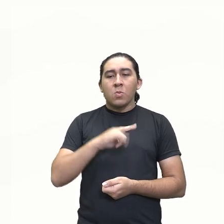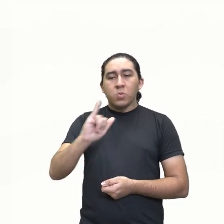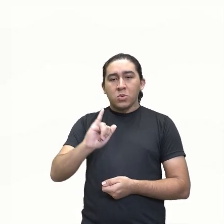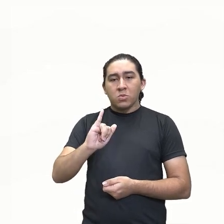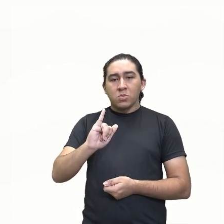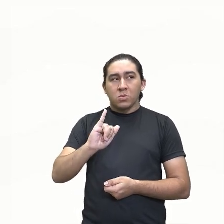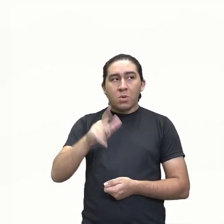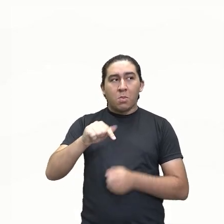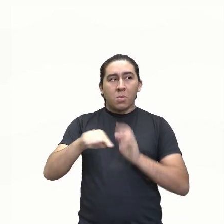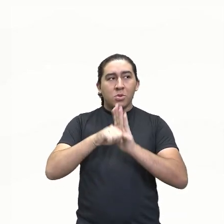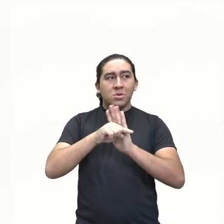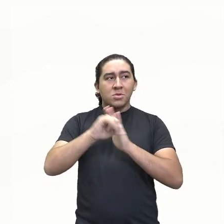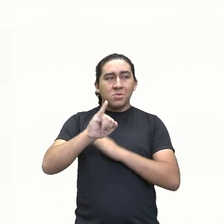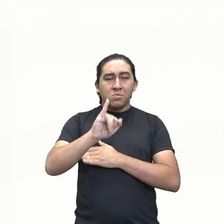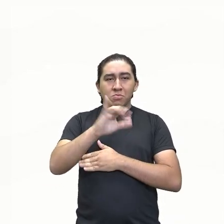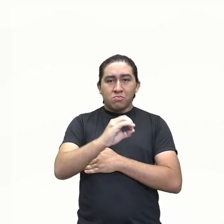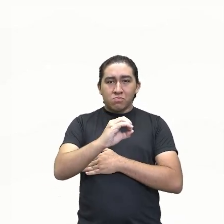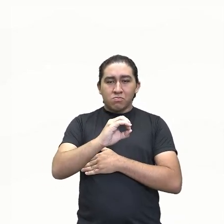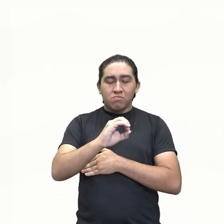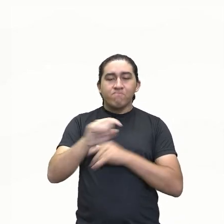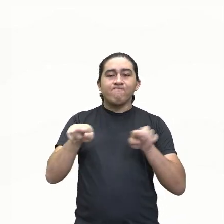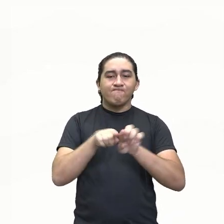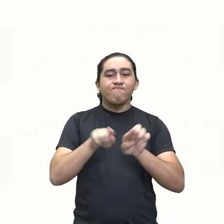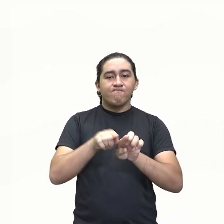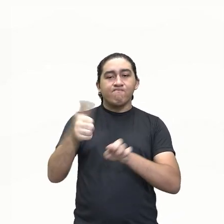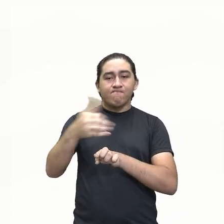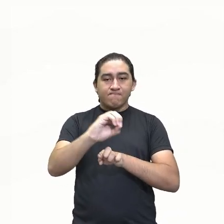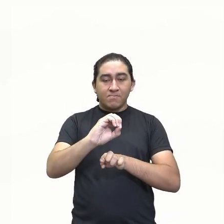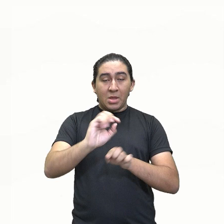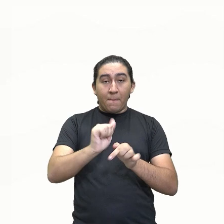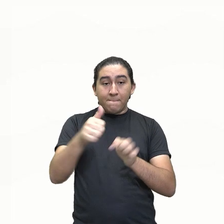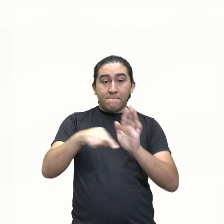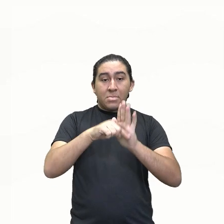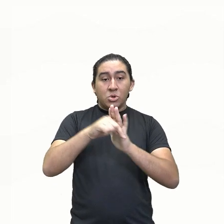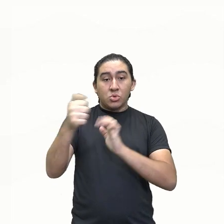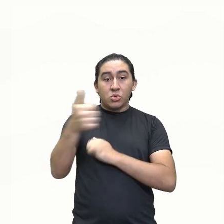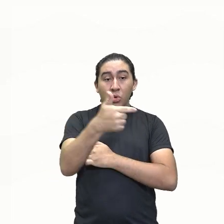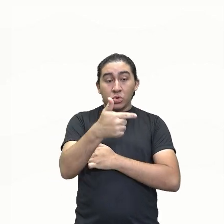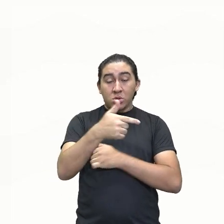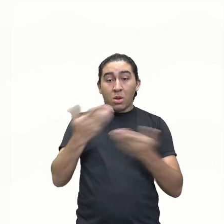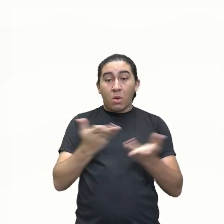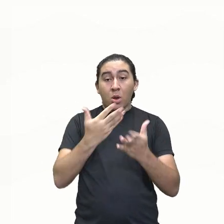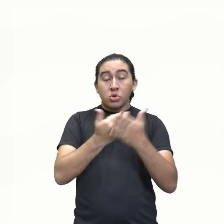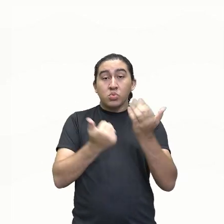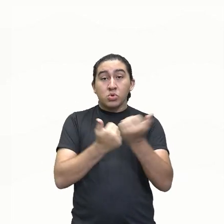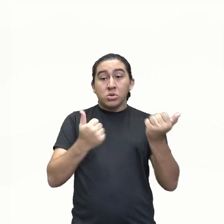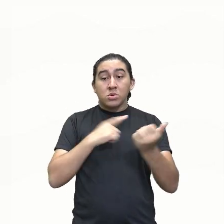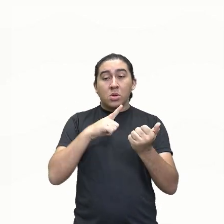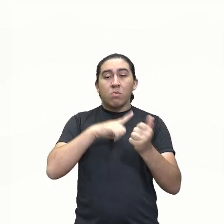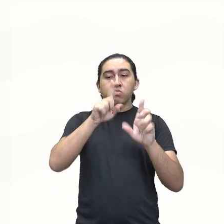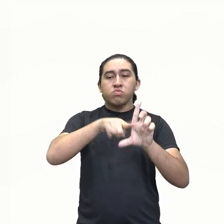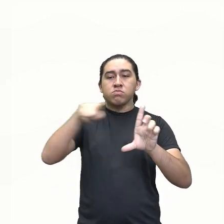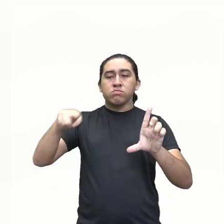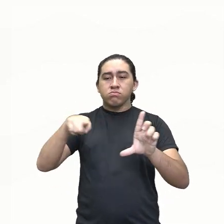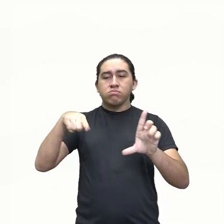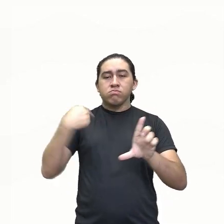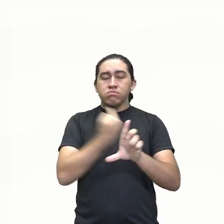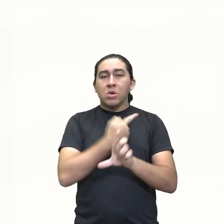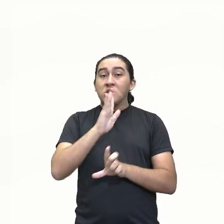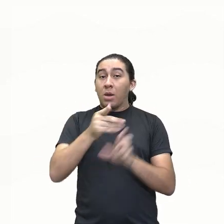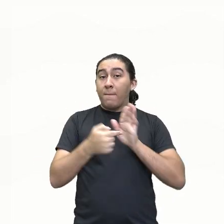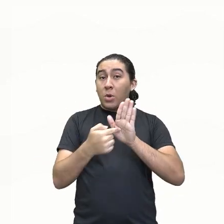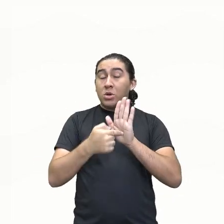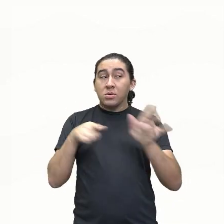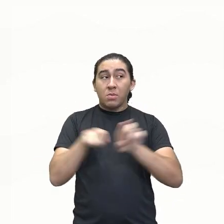Então, nós vamos substituir esses valores na escala decibel. E a escala decibel, nós já